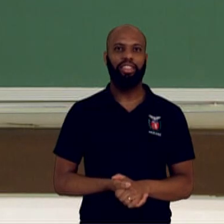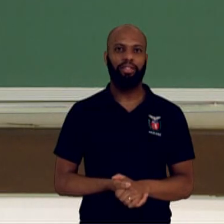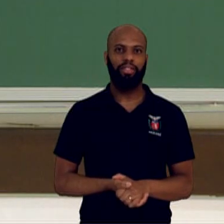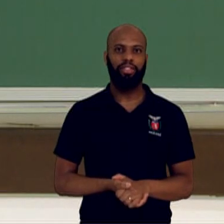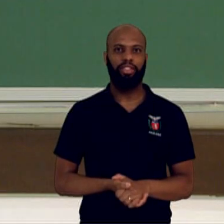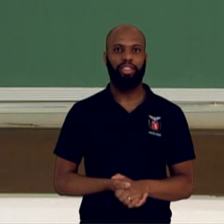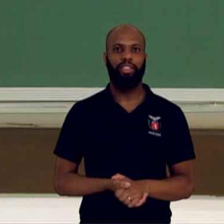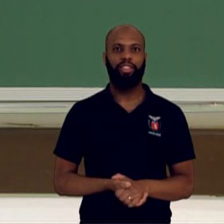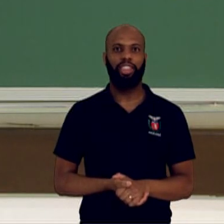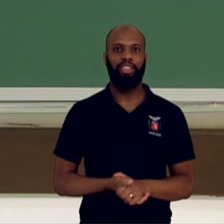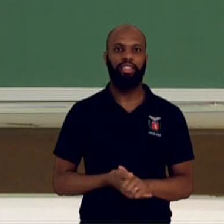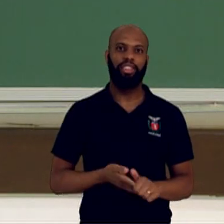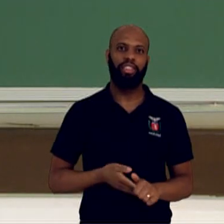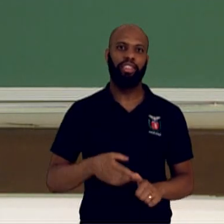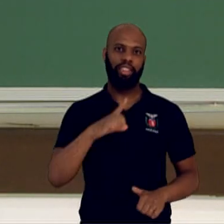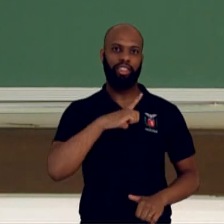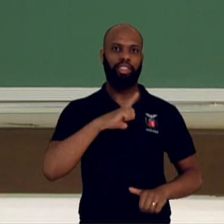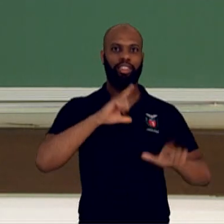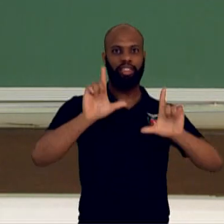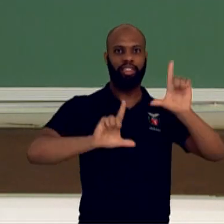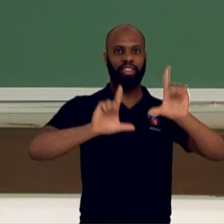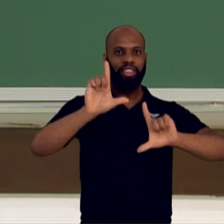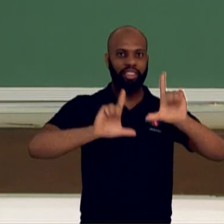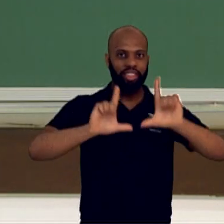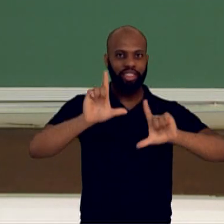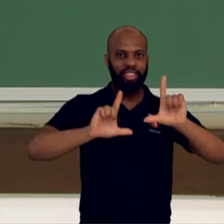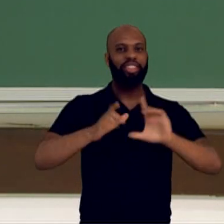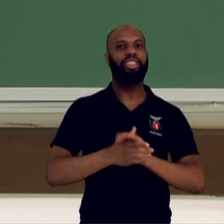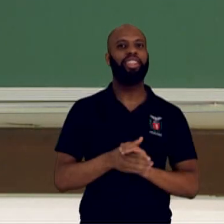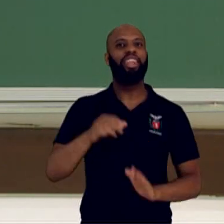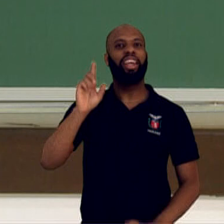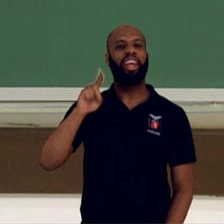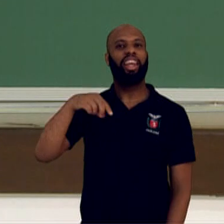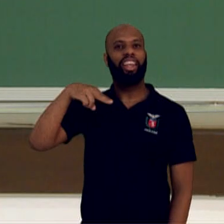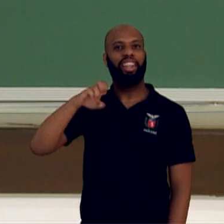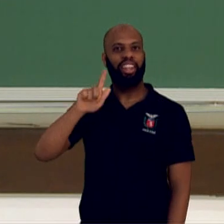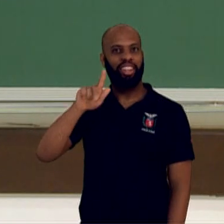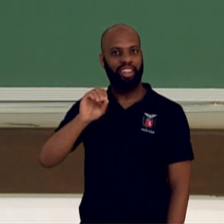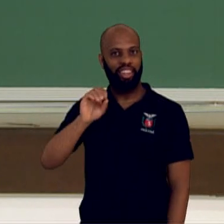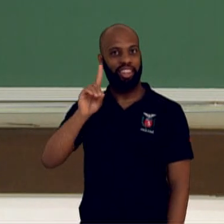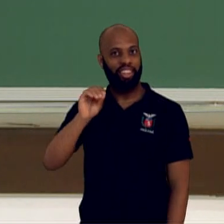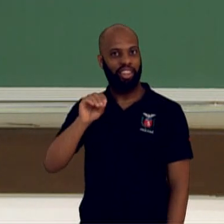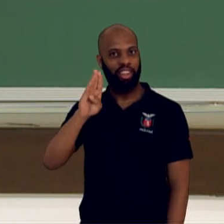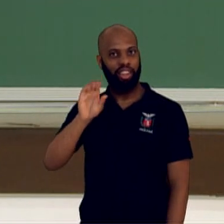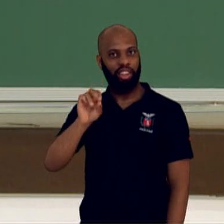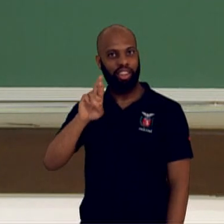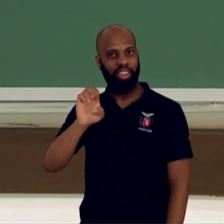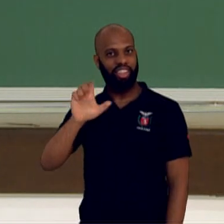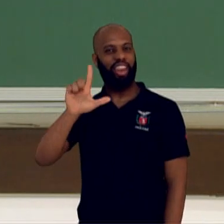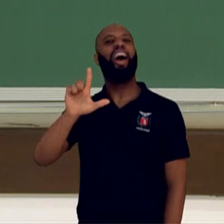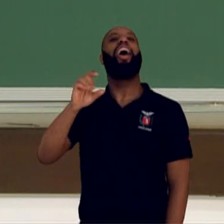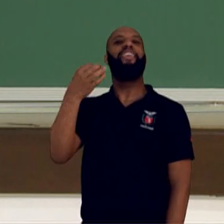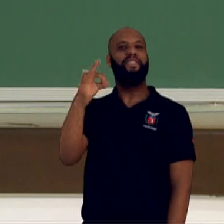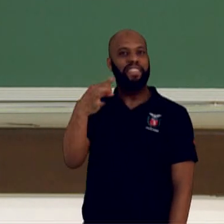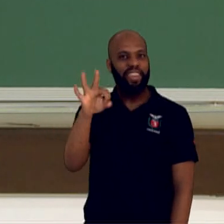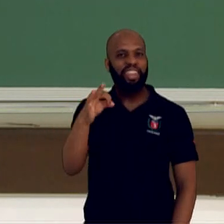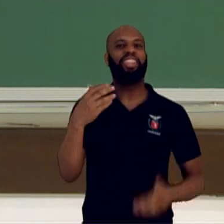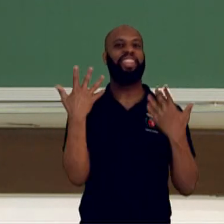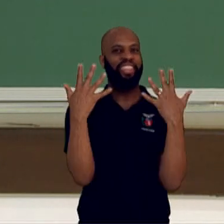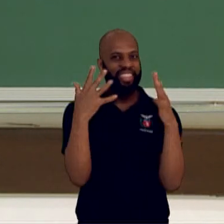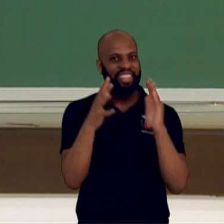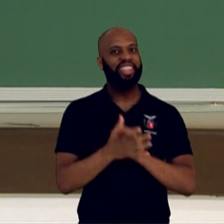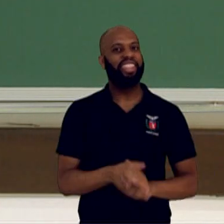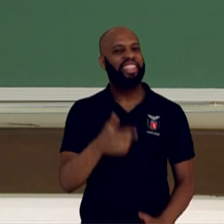fez até televisão. É o Neguinho do Borel, muito bem. Aí, ó, cabeça,